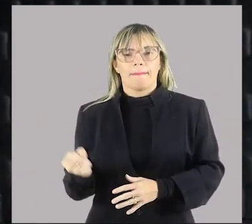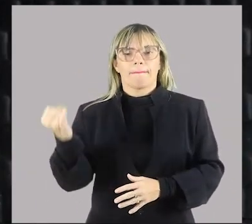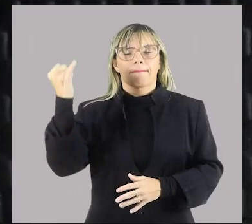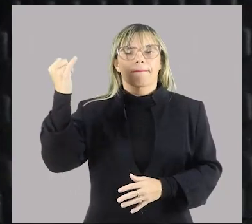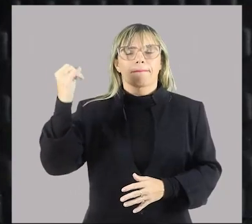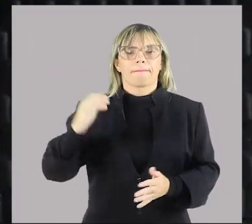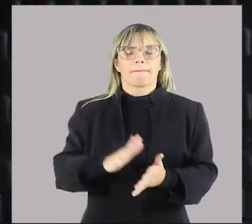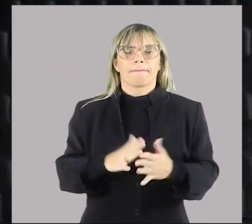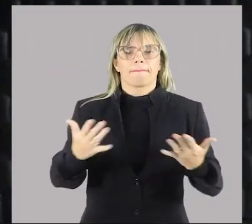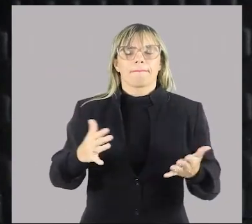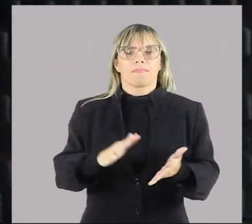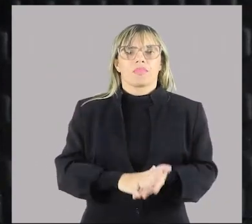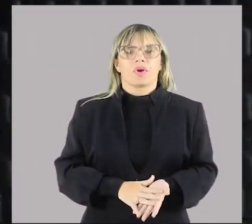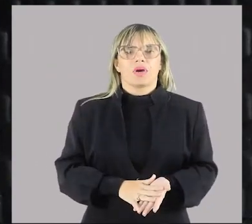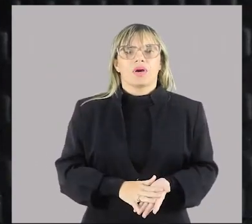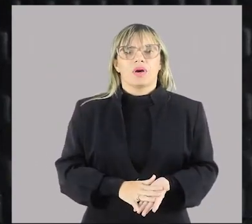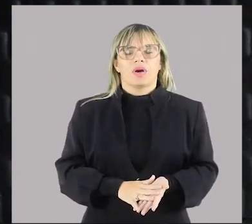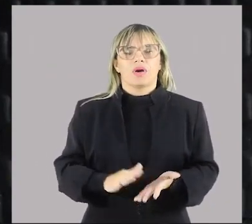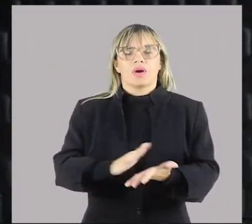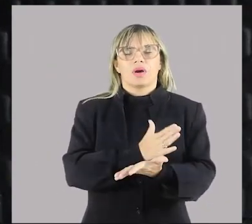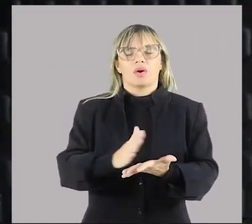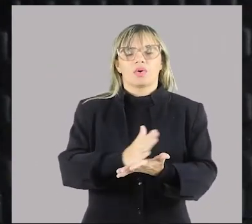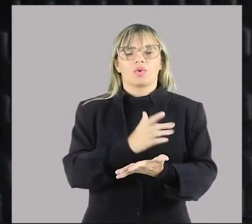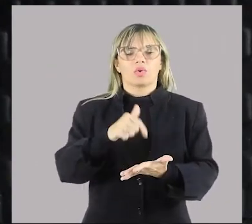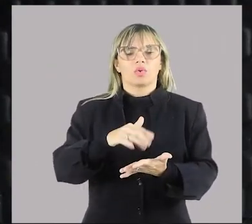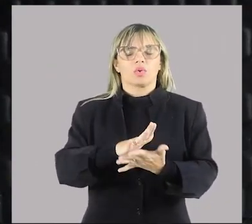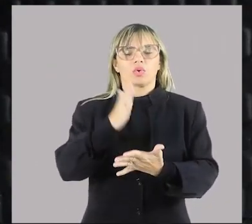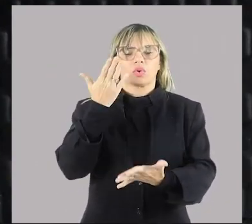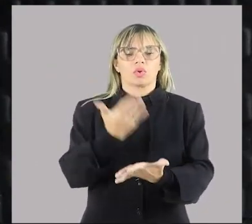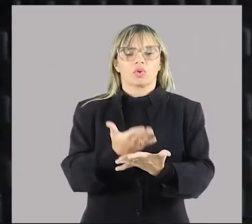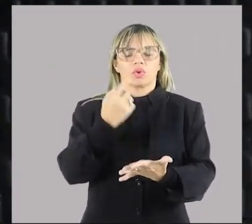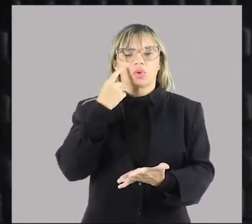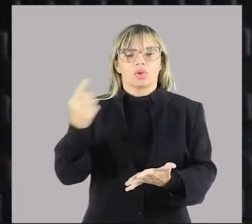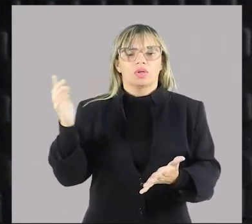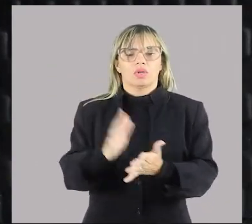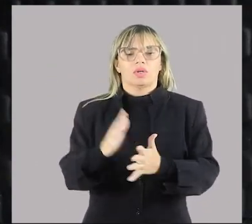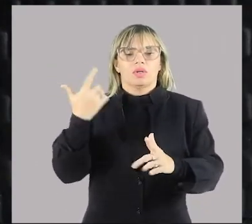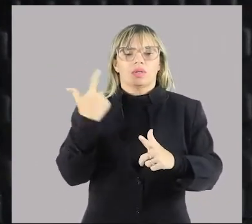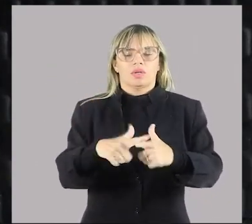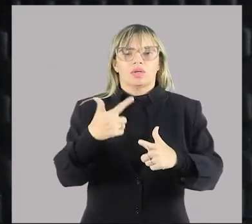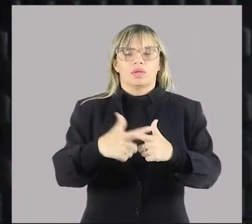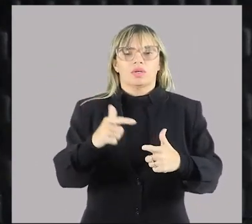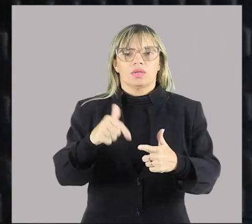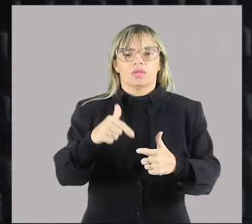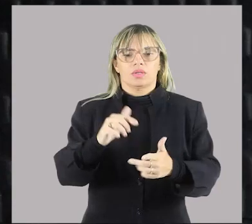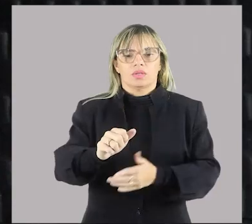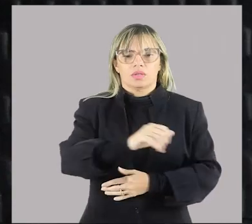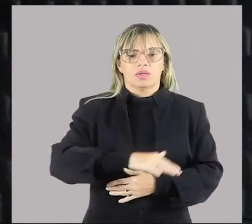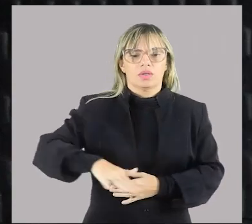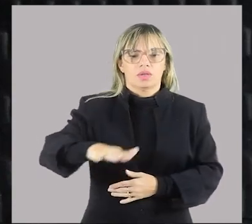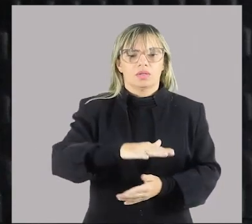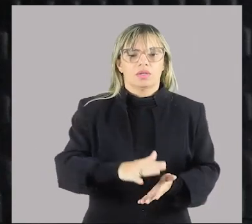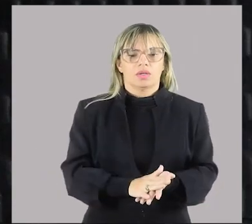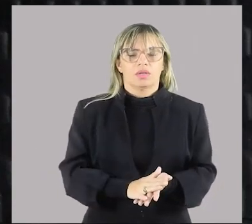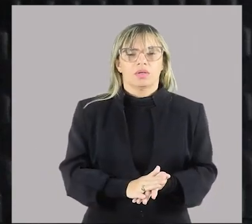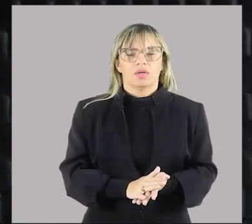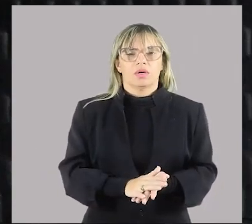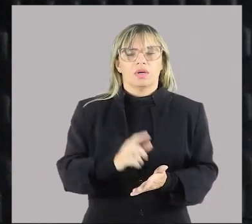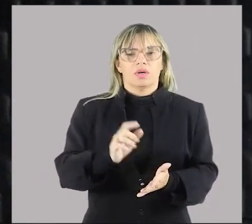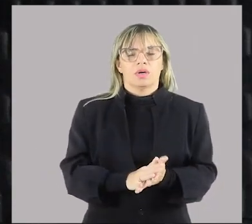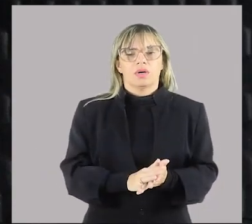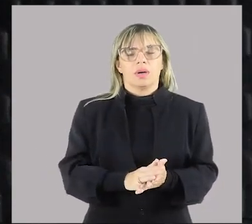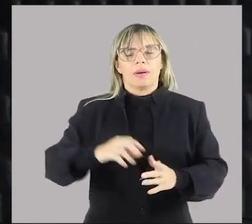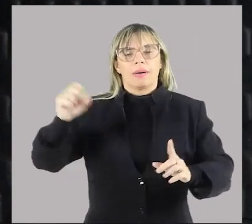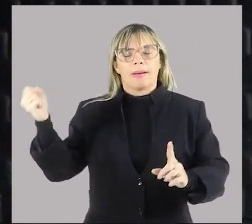ponto, segundo alguns estudiosos, contribuir para a crise desse Estado oligárquico, é a Semana da Arte Moderna.